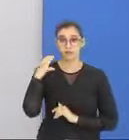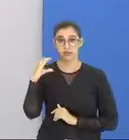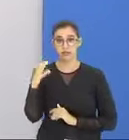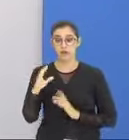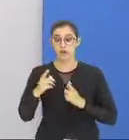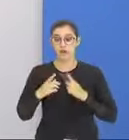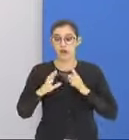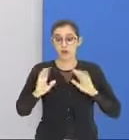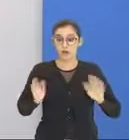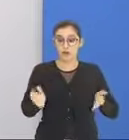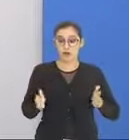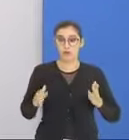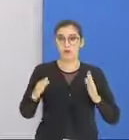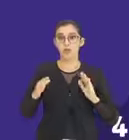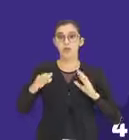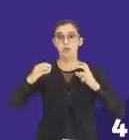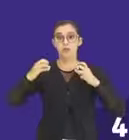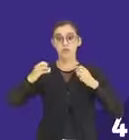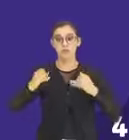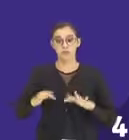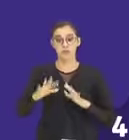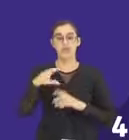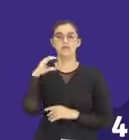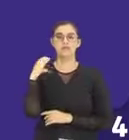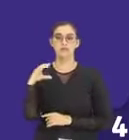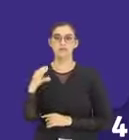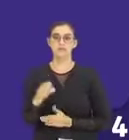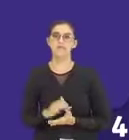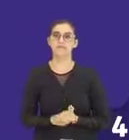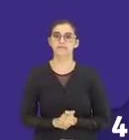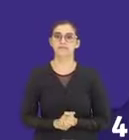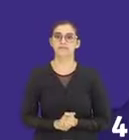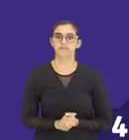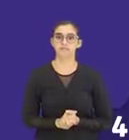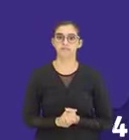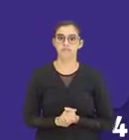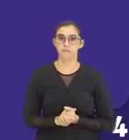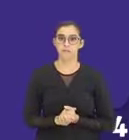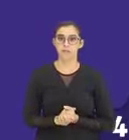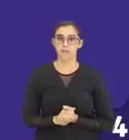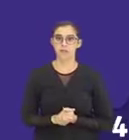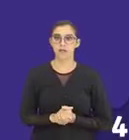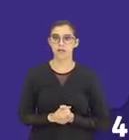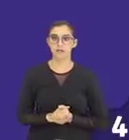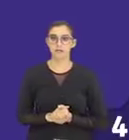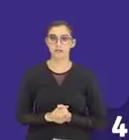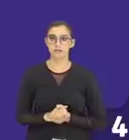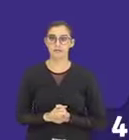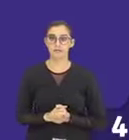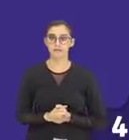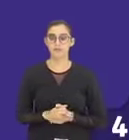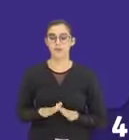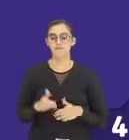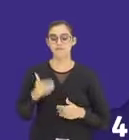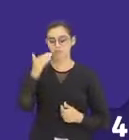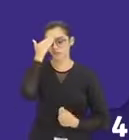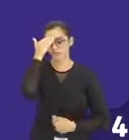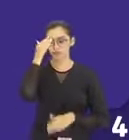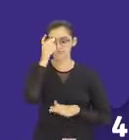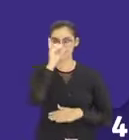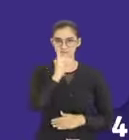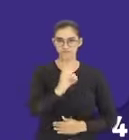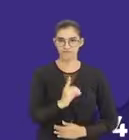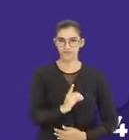na cartela. Bora para a cartela? Isso. Eu só quero o tempo, meu diretor. Obrigado, meu diretor.